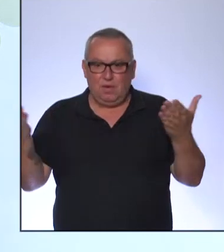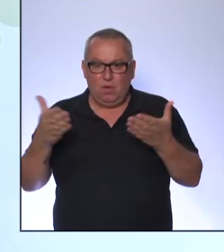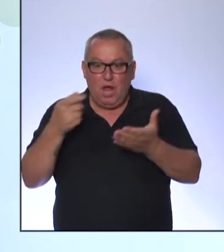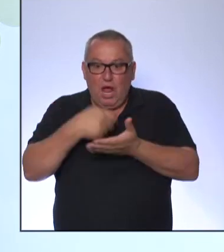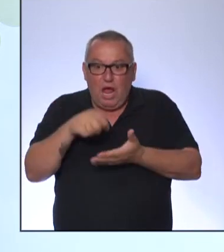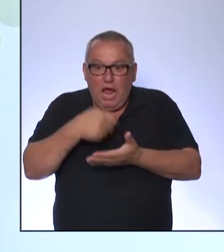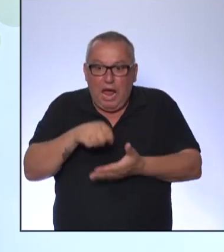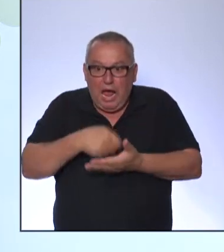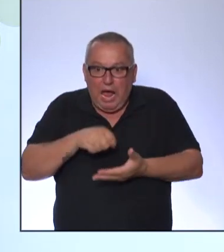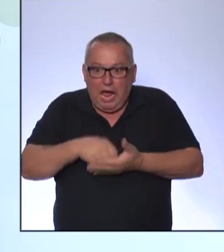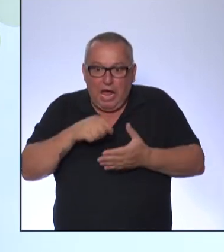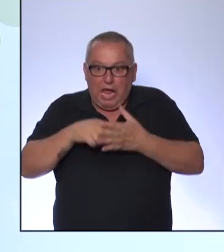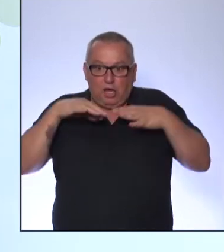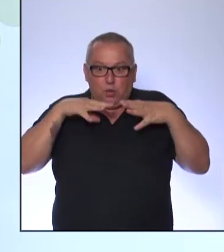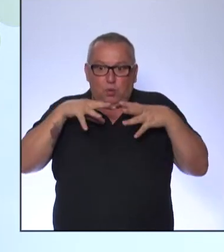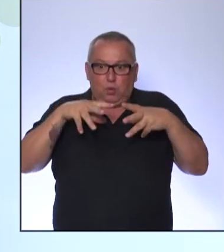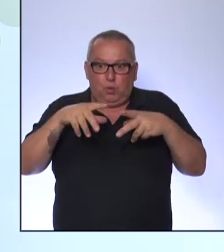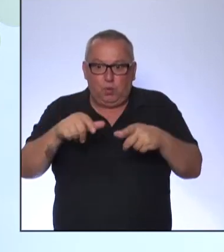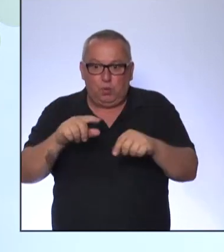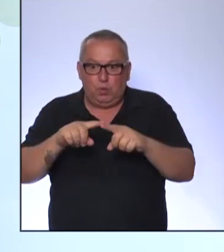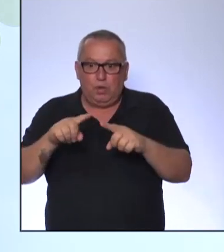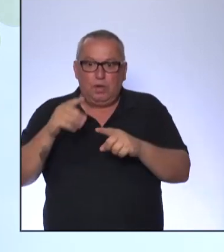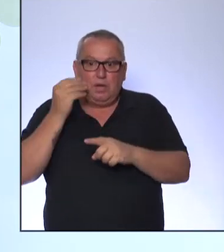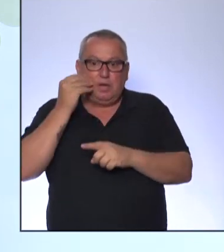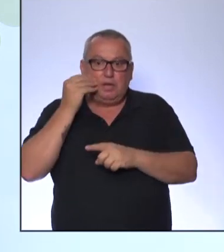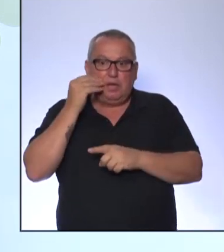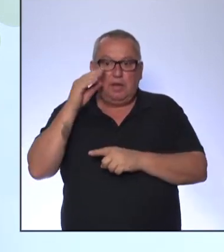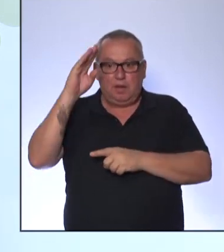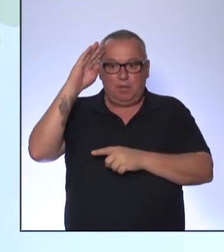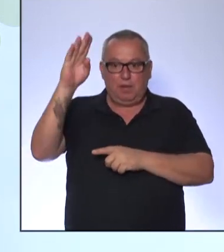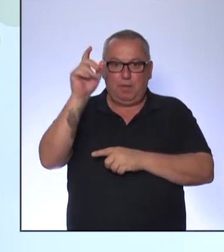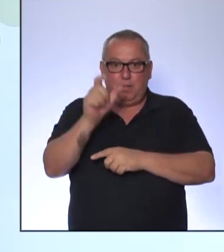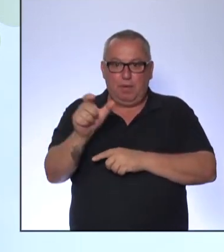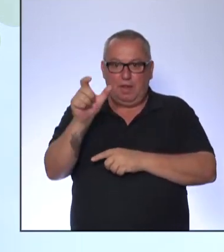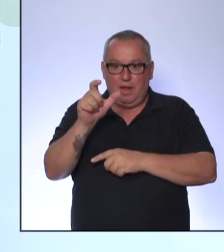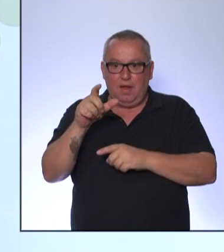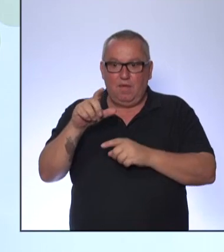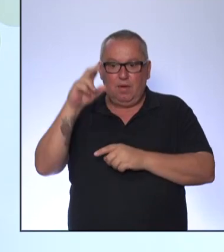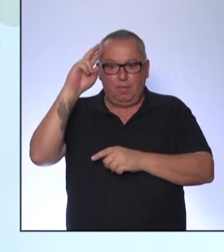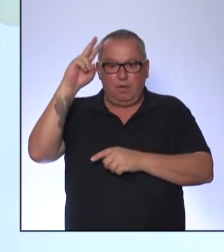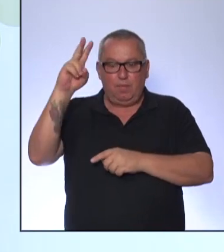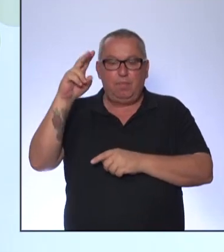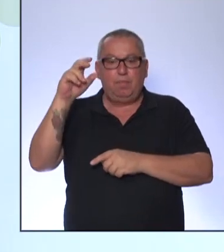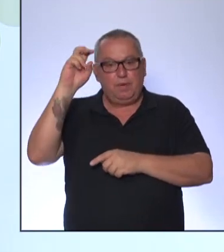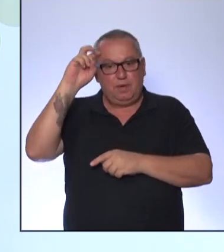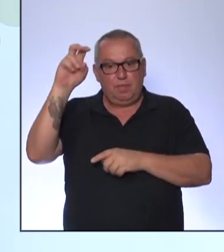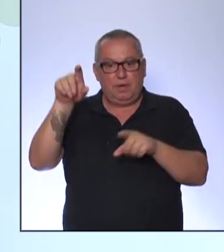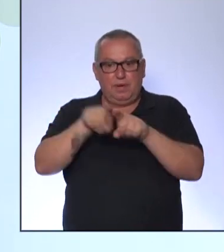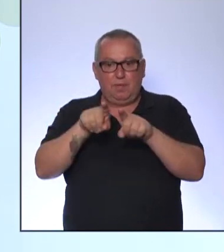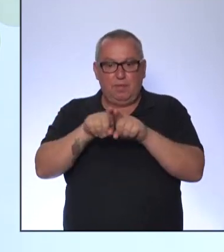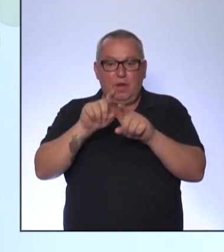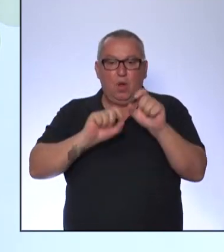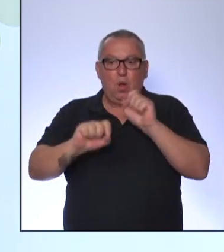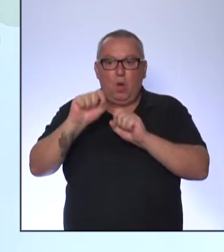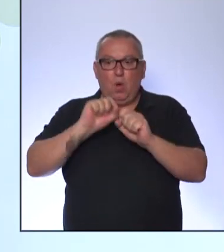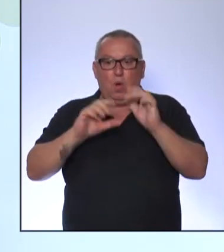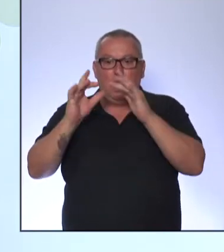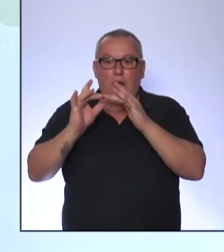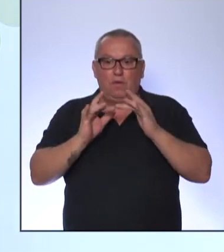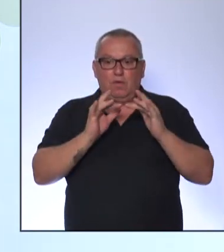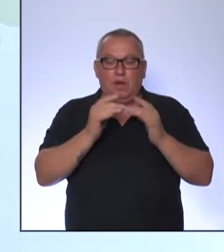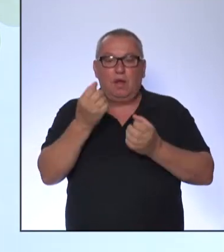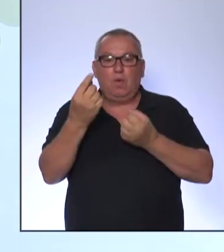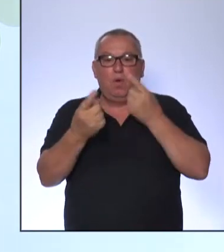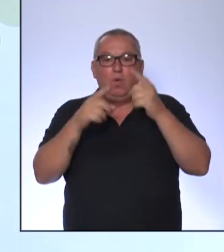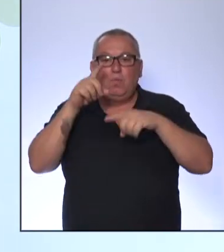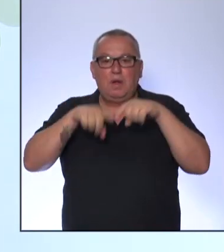anotar tudo. Tenta trazer as principais palavras, as principais temáticas, para vocês depois conseguirem ou correlacionar com algum material